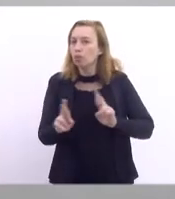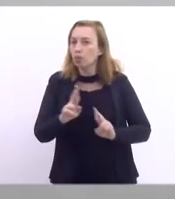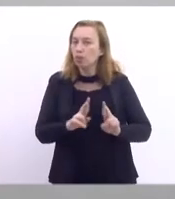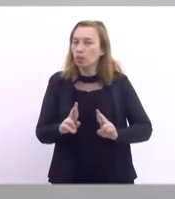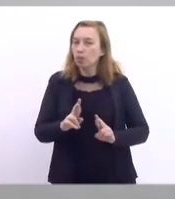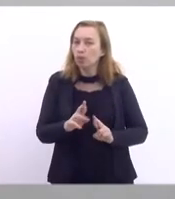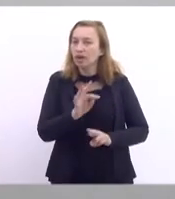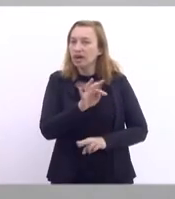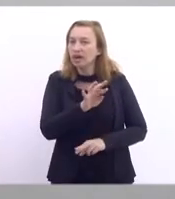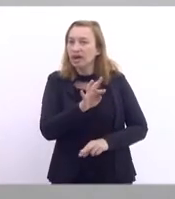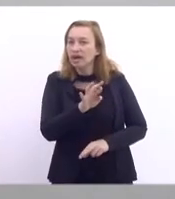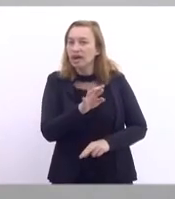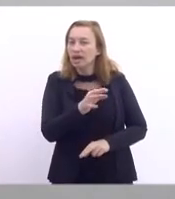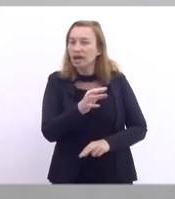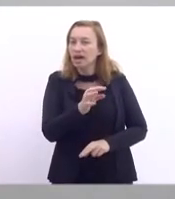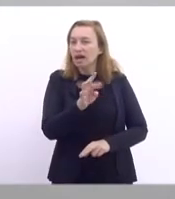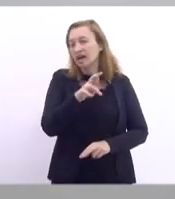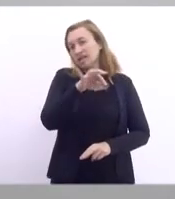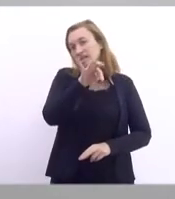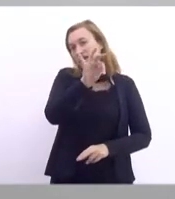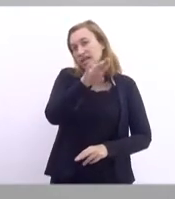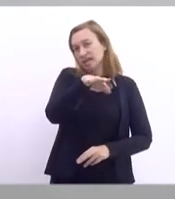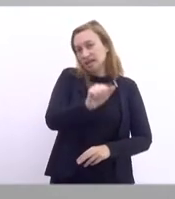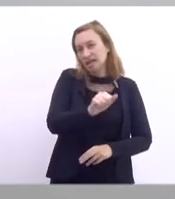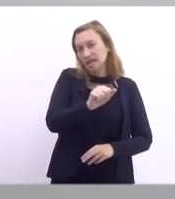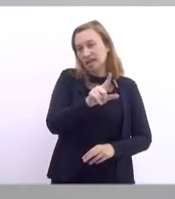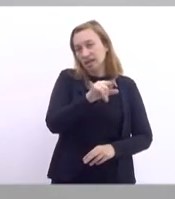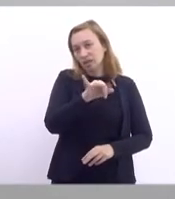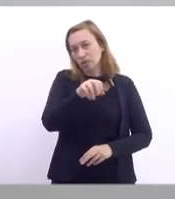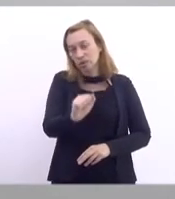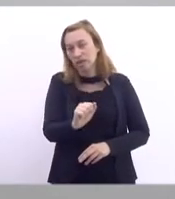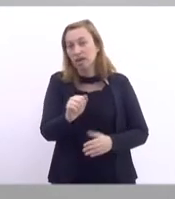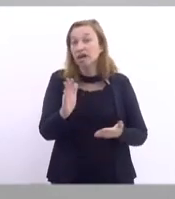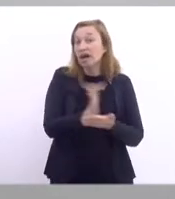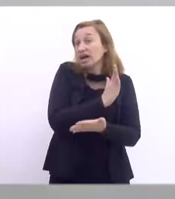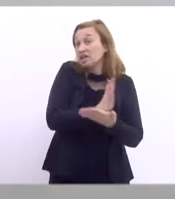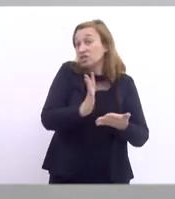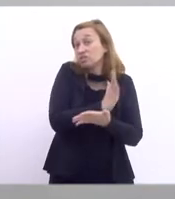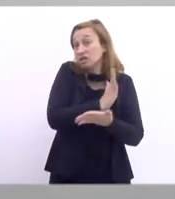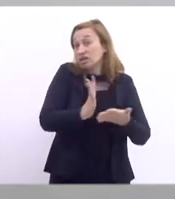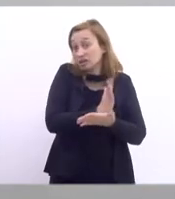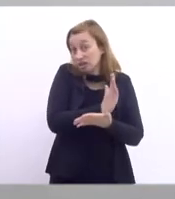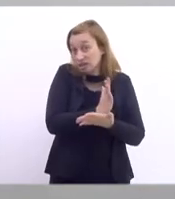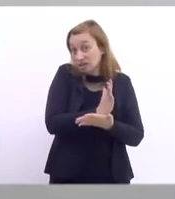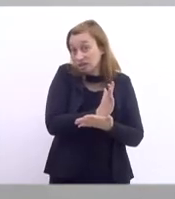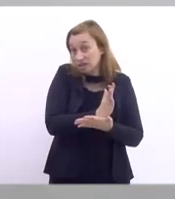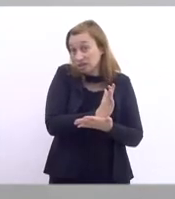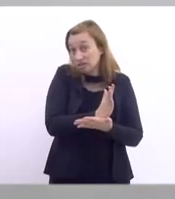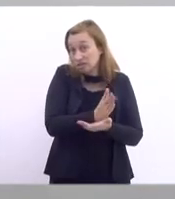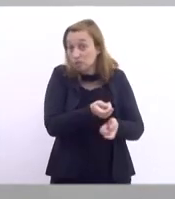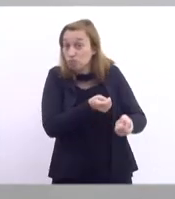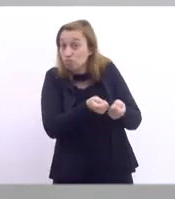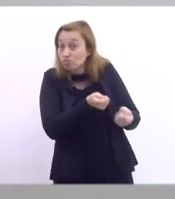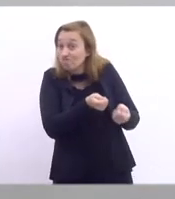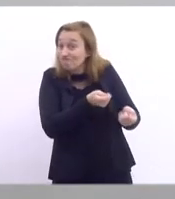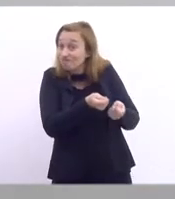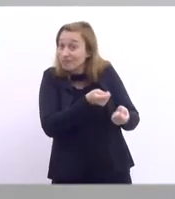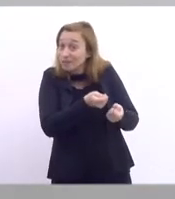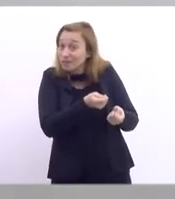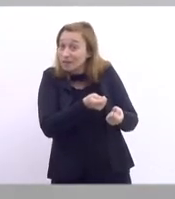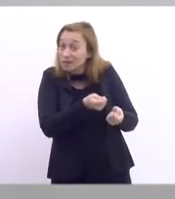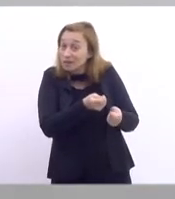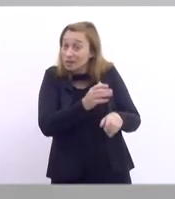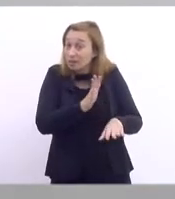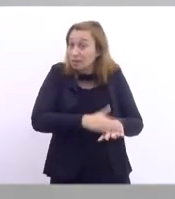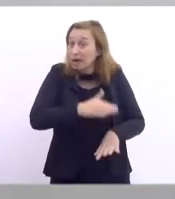receita corrente líquida a receita corrente líquida muitas vezes foi devidamente manipulada para